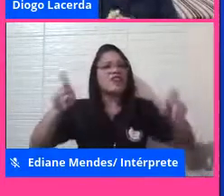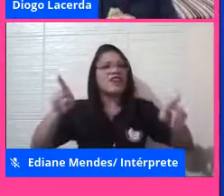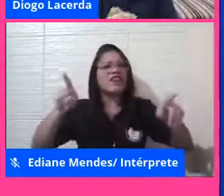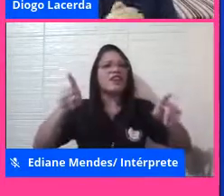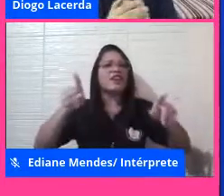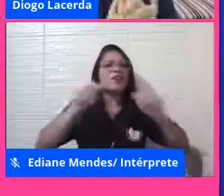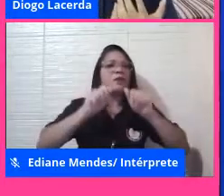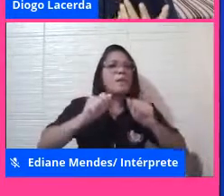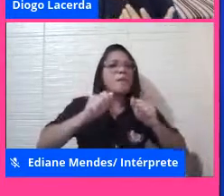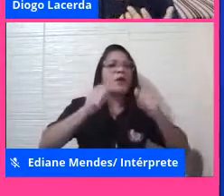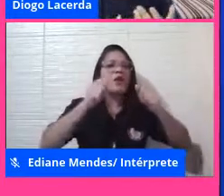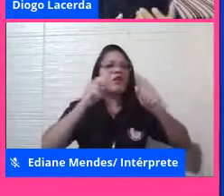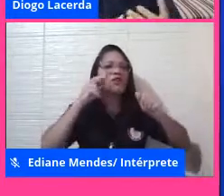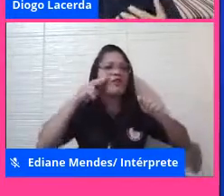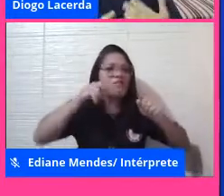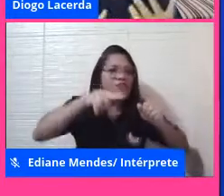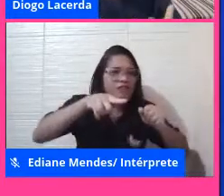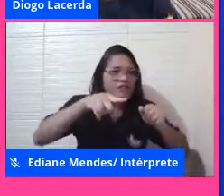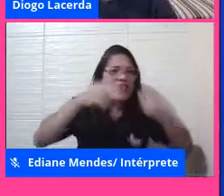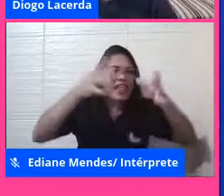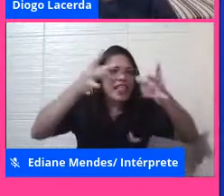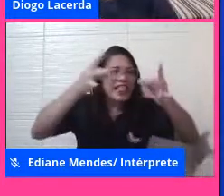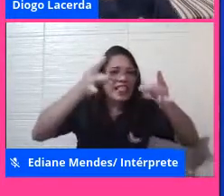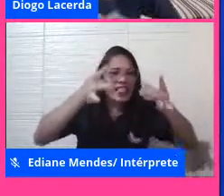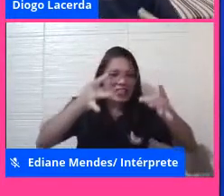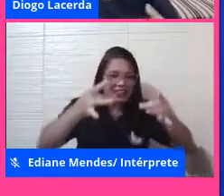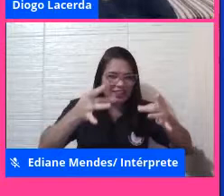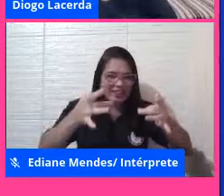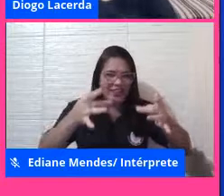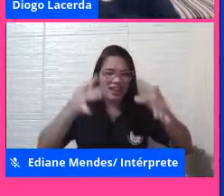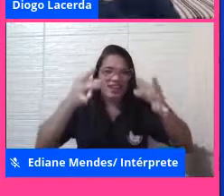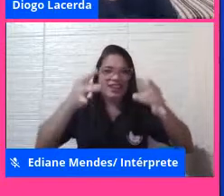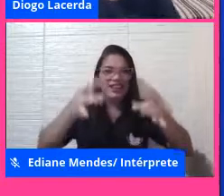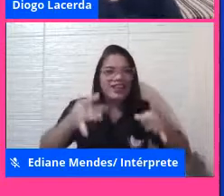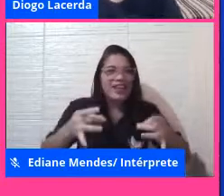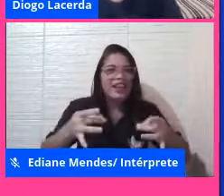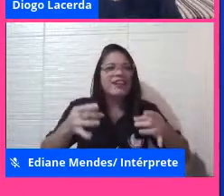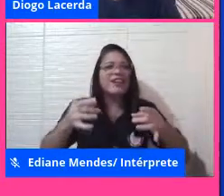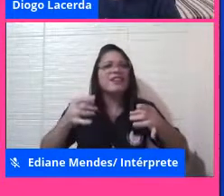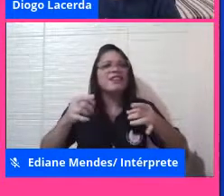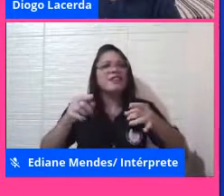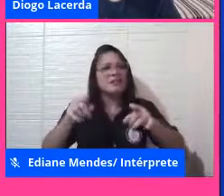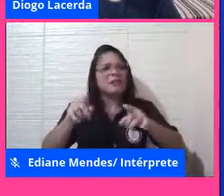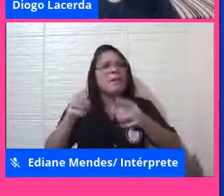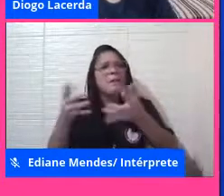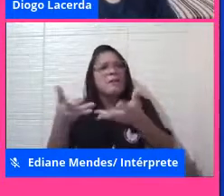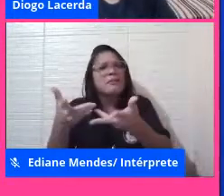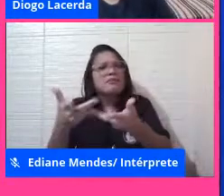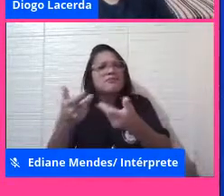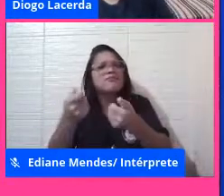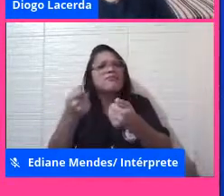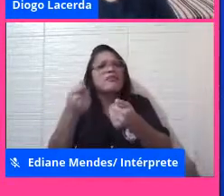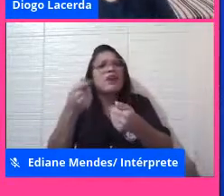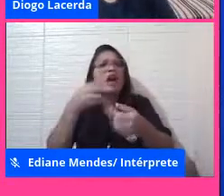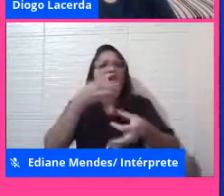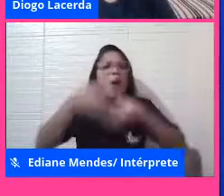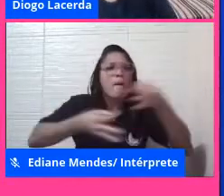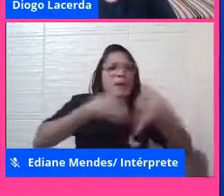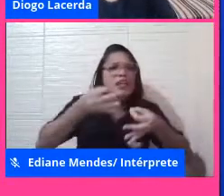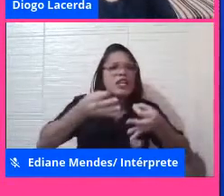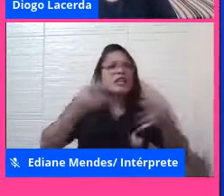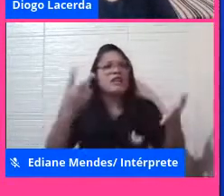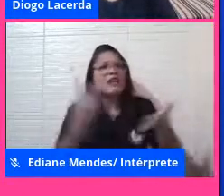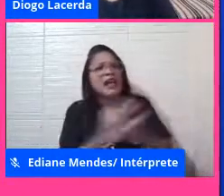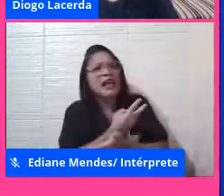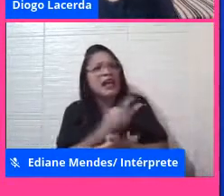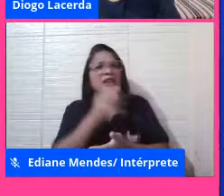Então, a criatividade pesa muito, e também com isso a qualidade do teu produto vai crescendo também